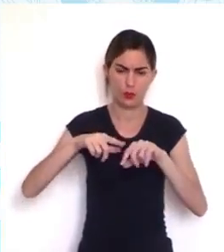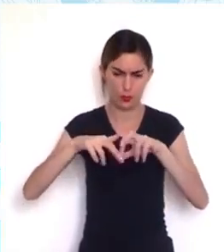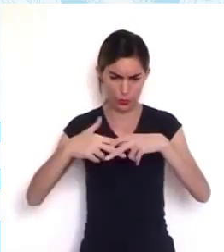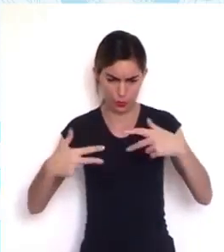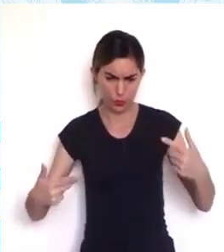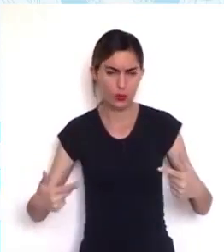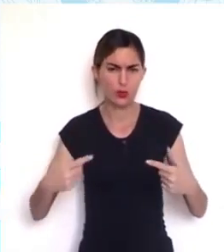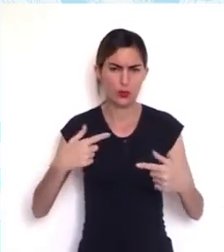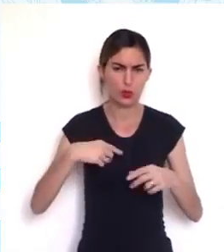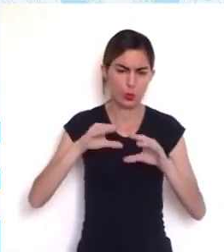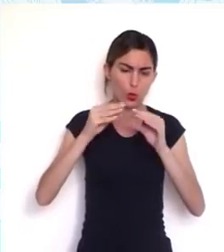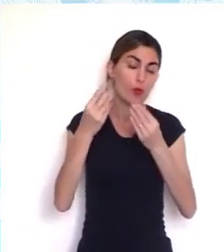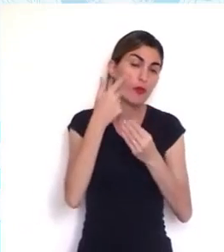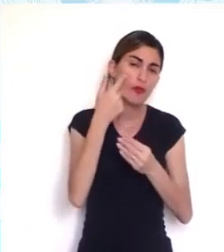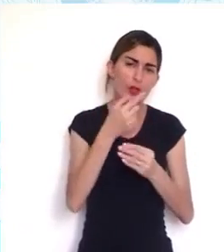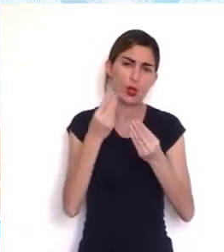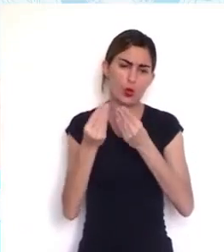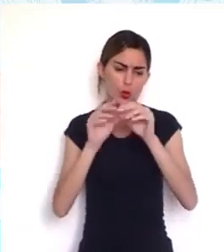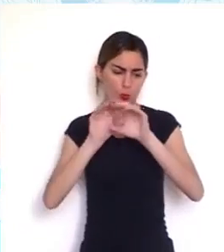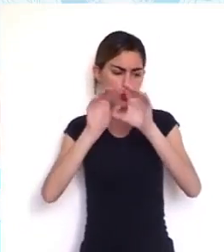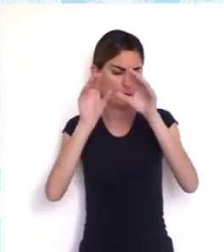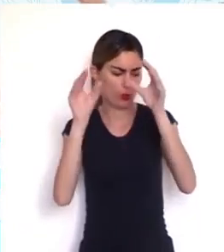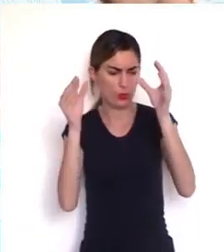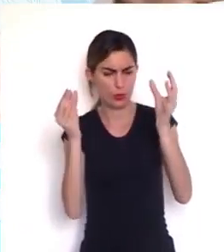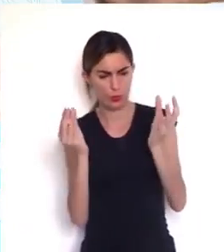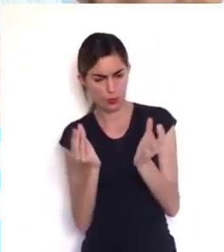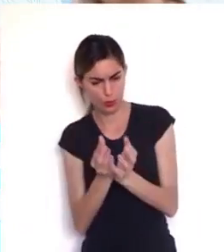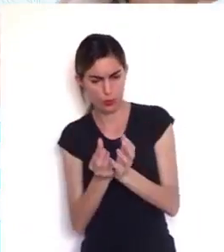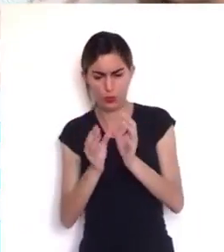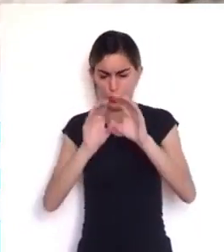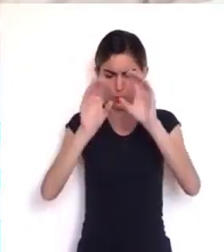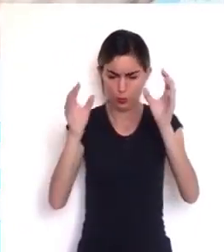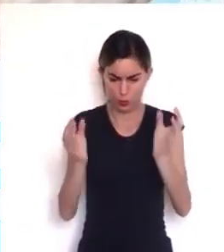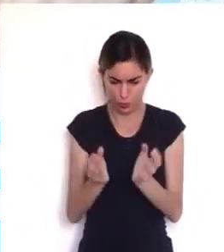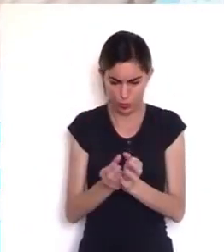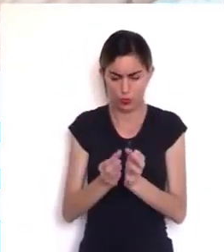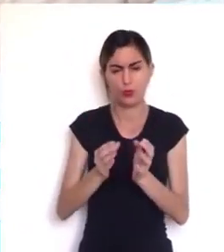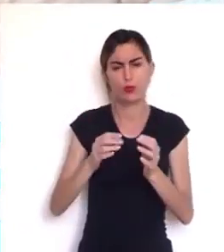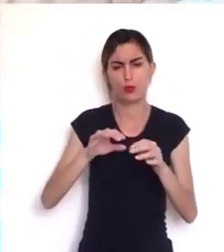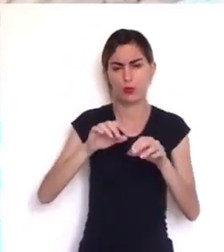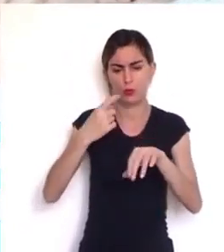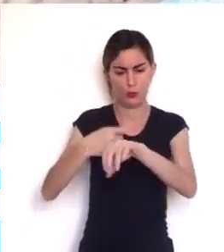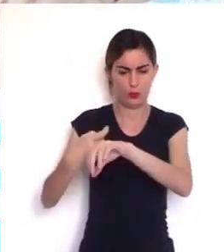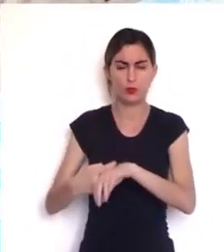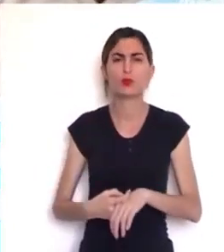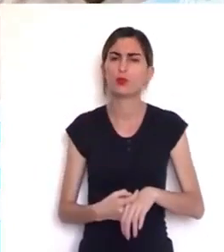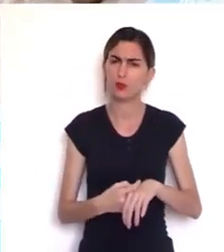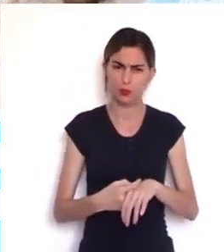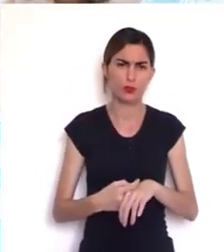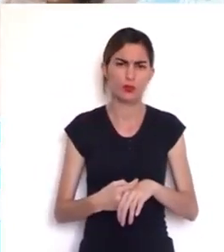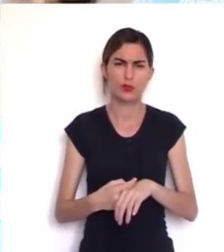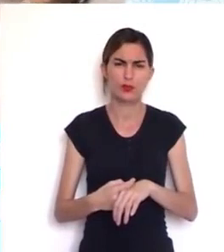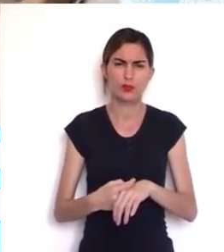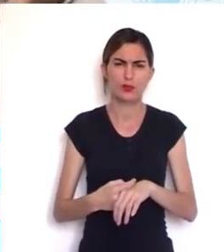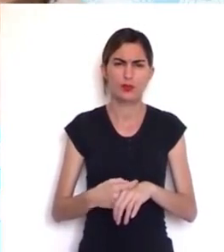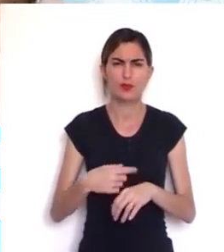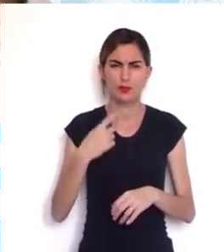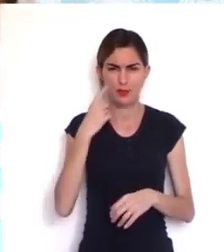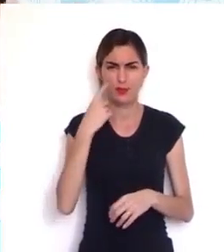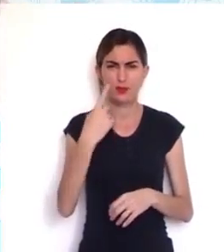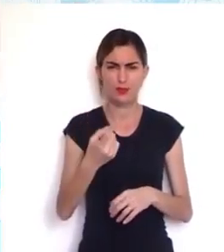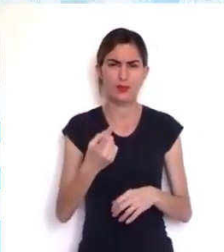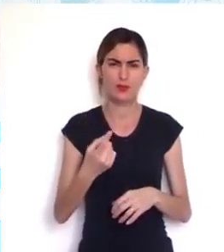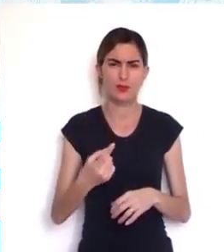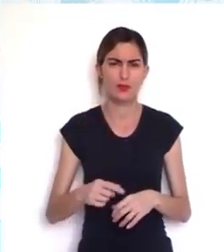Veja só a espessura, veja só o tamanho da Terra. A Terra está ali, está Está ali colocando a pressão, pressão, pressão, pressão,